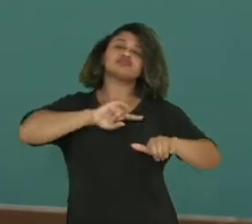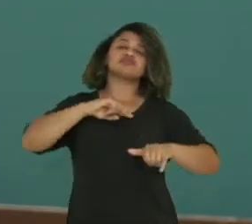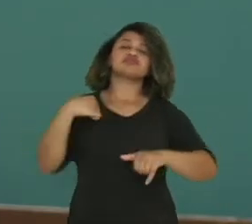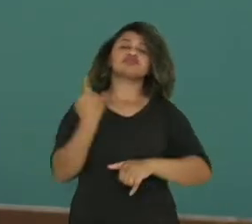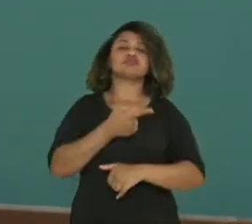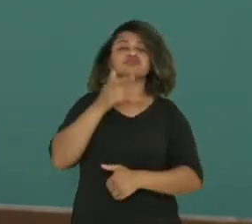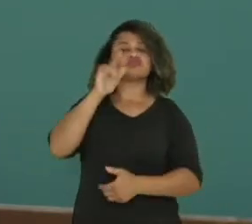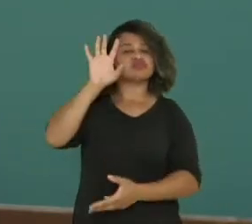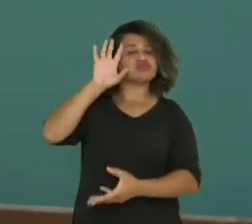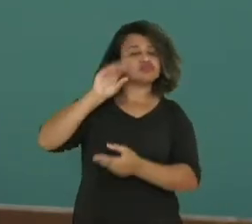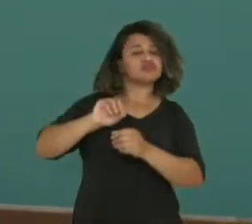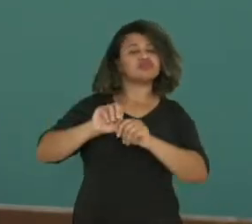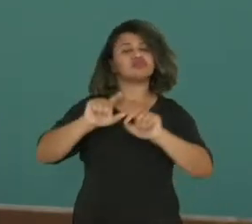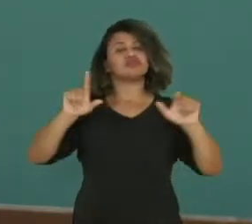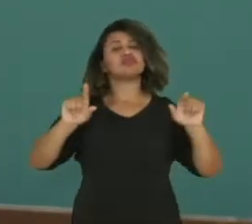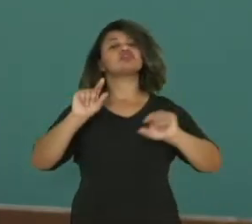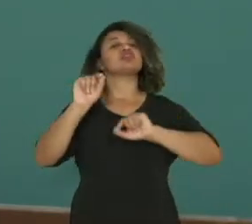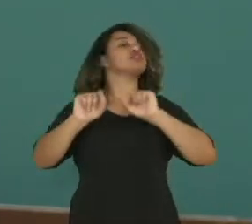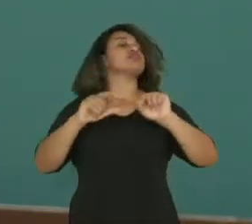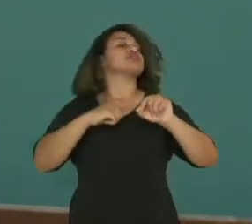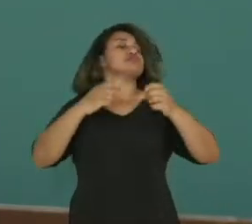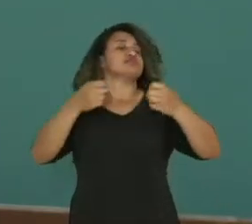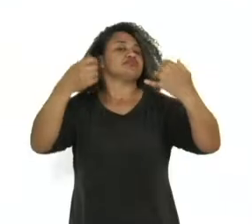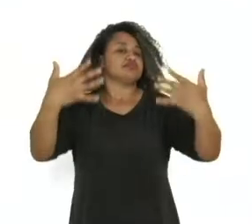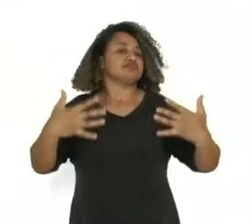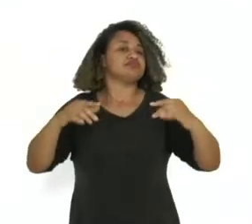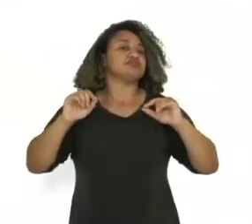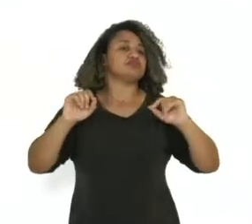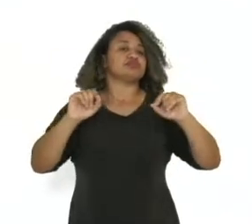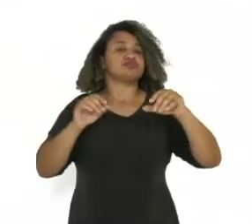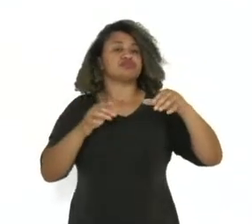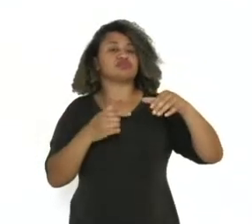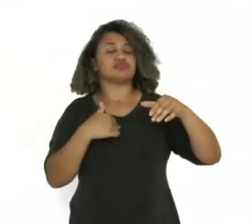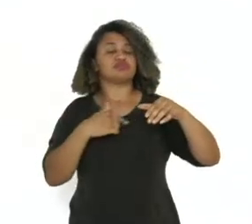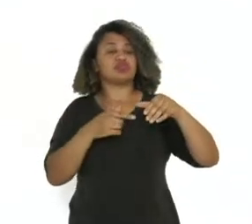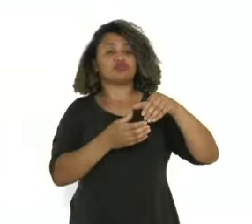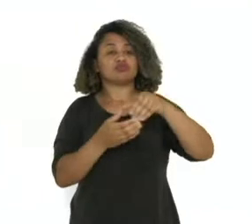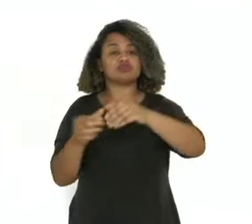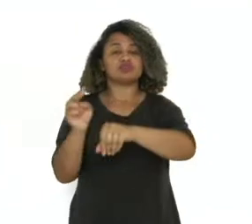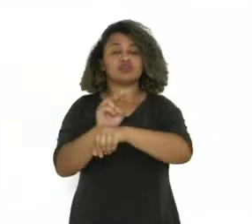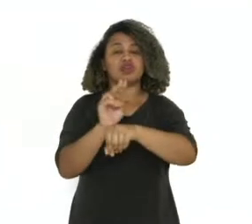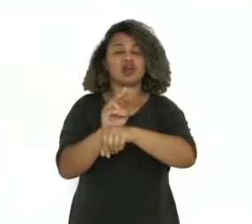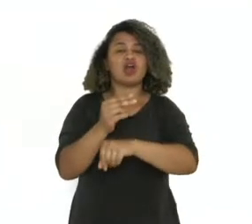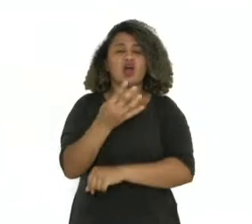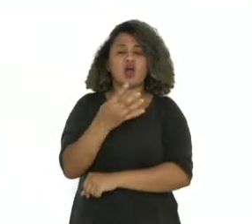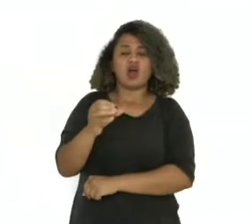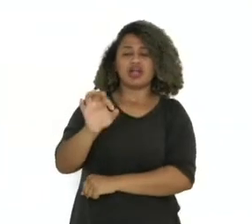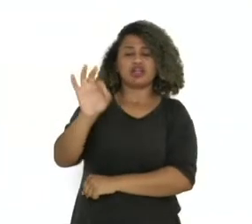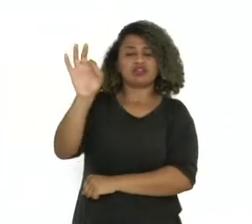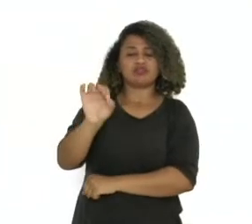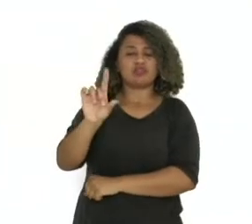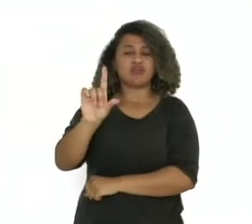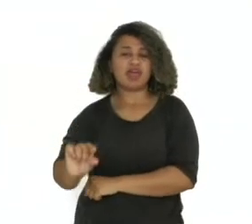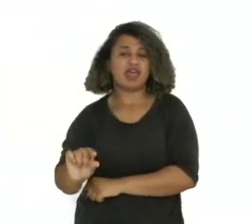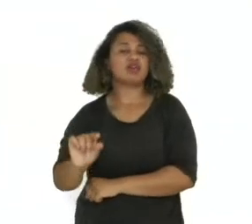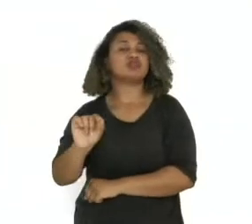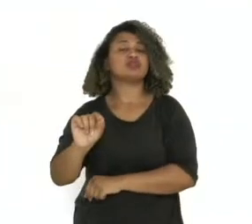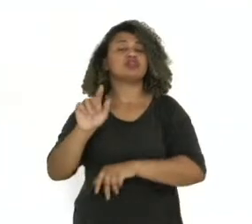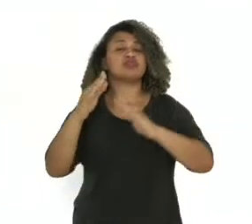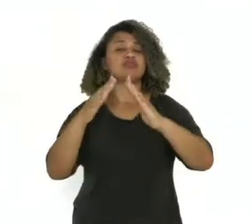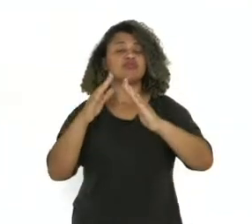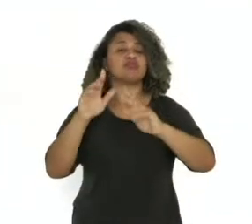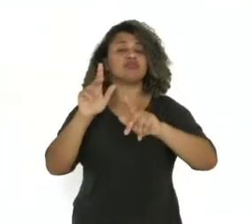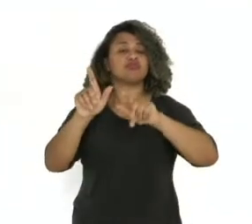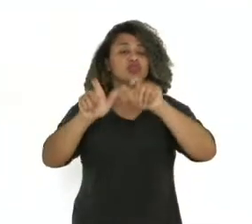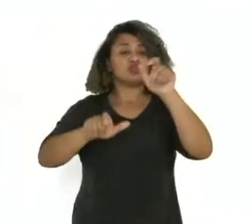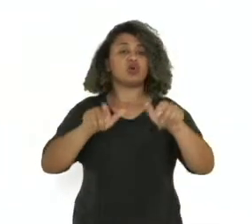um pouquinho essa parte que a gente está falando, né? Saneamento, menos de 40% dos moradores do Nordeste